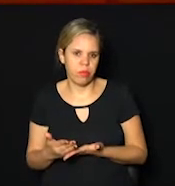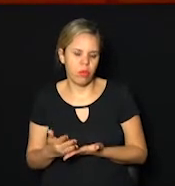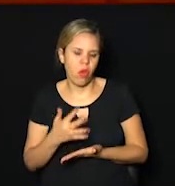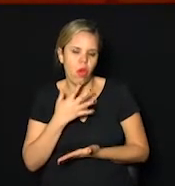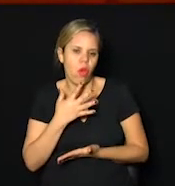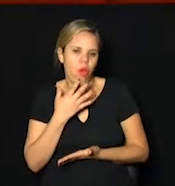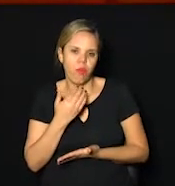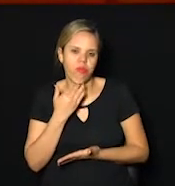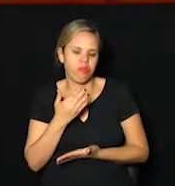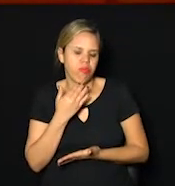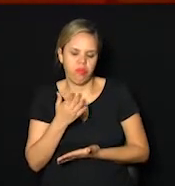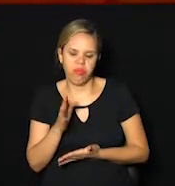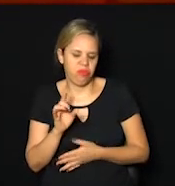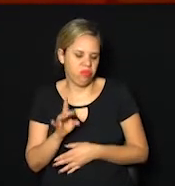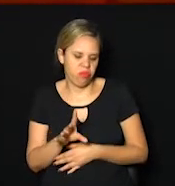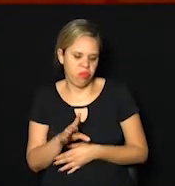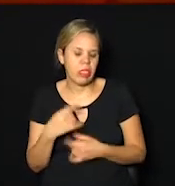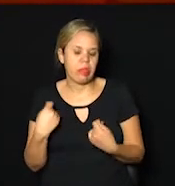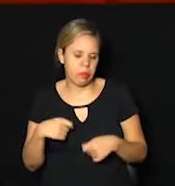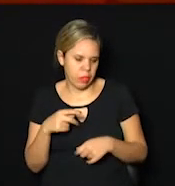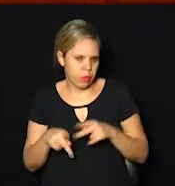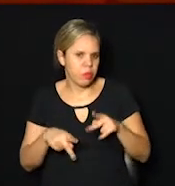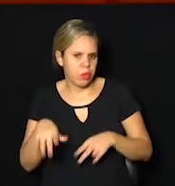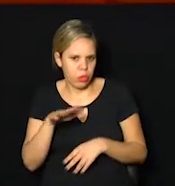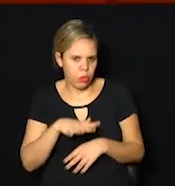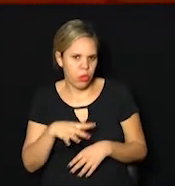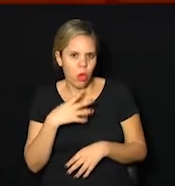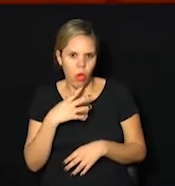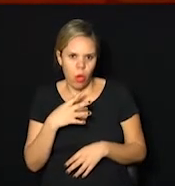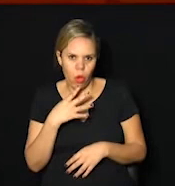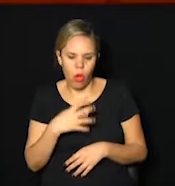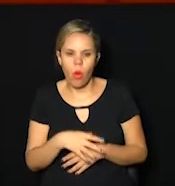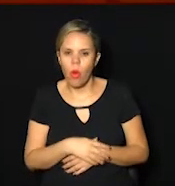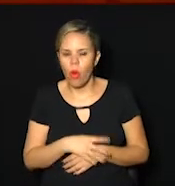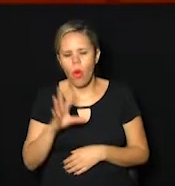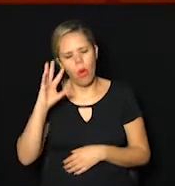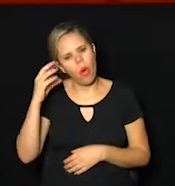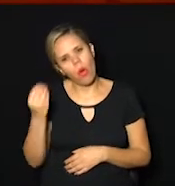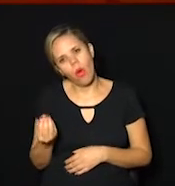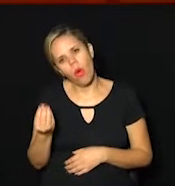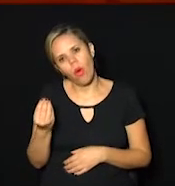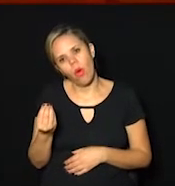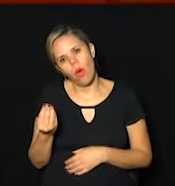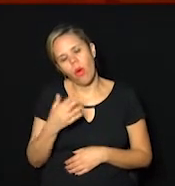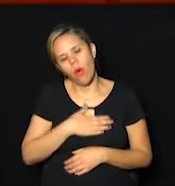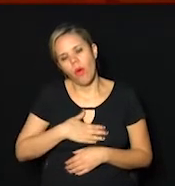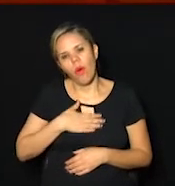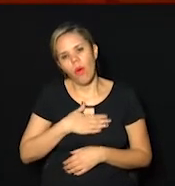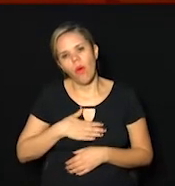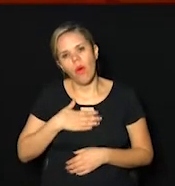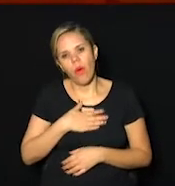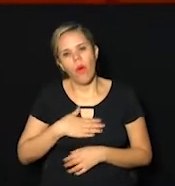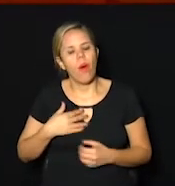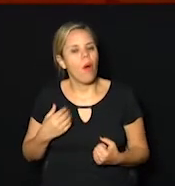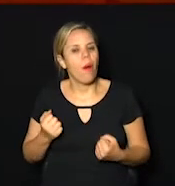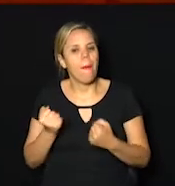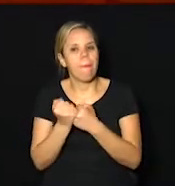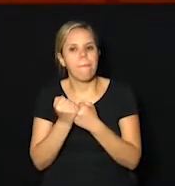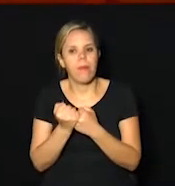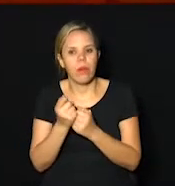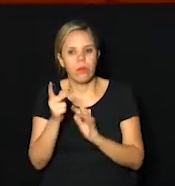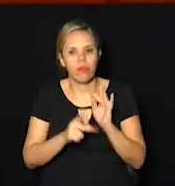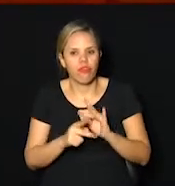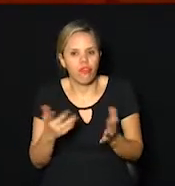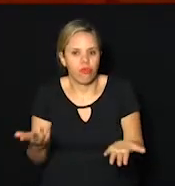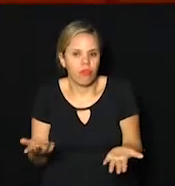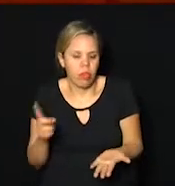não vai levar a nada. Eu preciso que as pessoas conheçam, compreendam e gostem, apoiem o projeto. Falem, não,